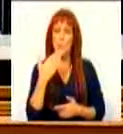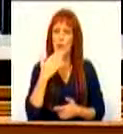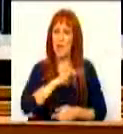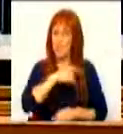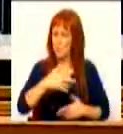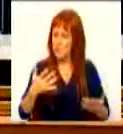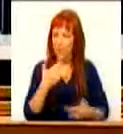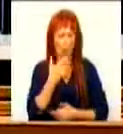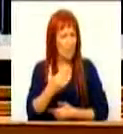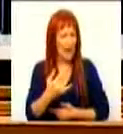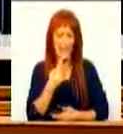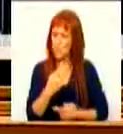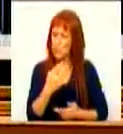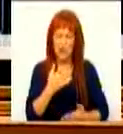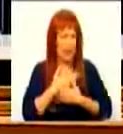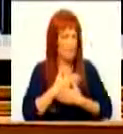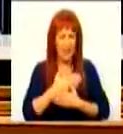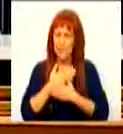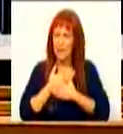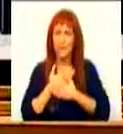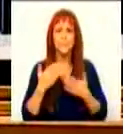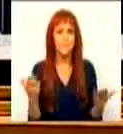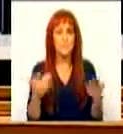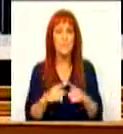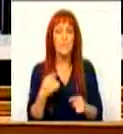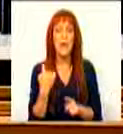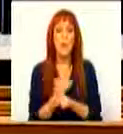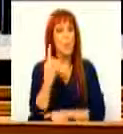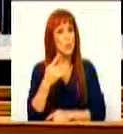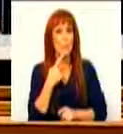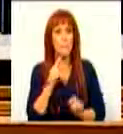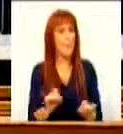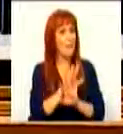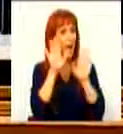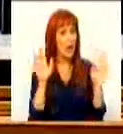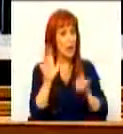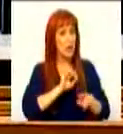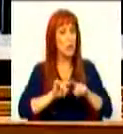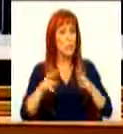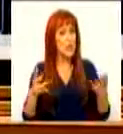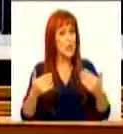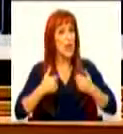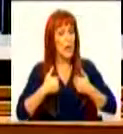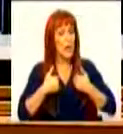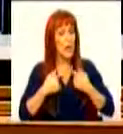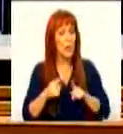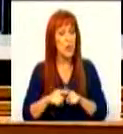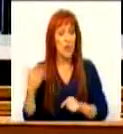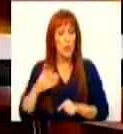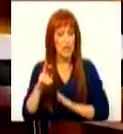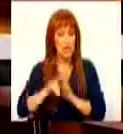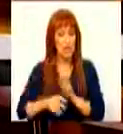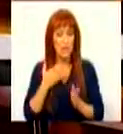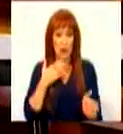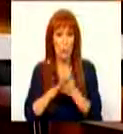Muito obrigado, Sr. Presidente. Eu agradeço as questões que foram colocadas. Há aqui uma coisa que tem que ficar muito claro, Srs. Deputados. Eu usei do meu direito